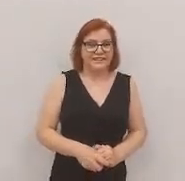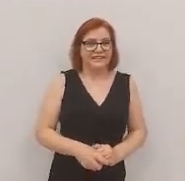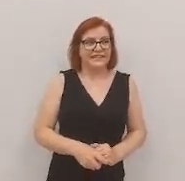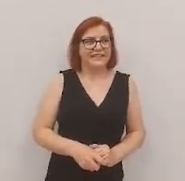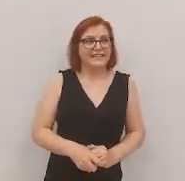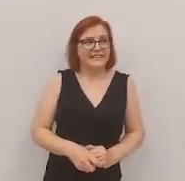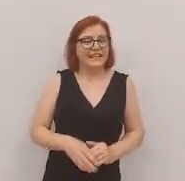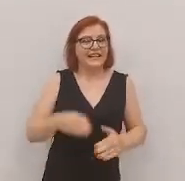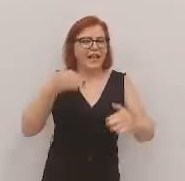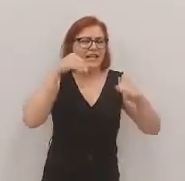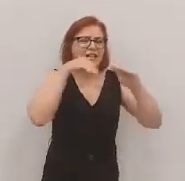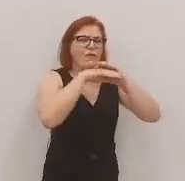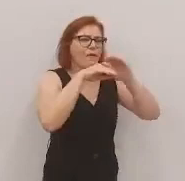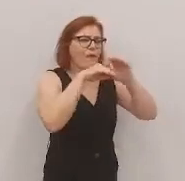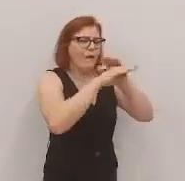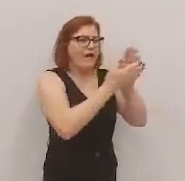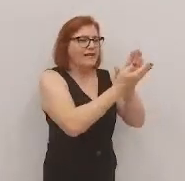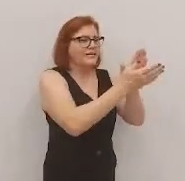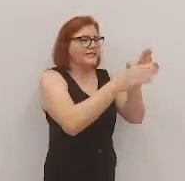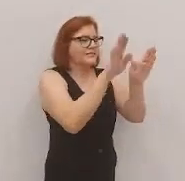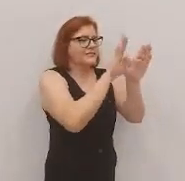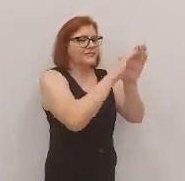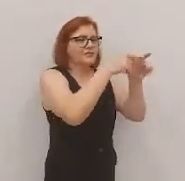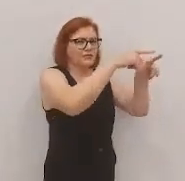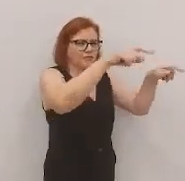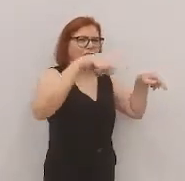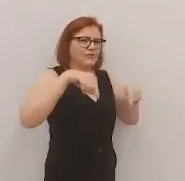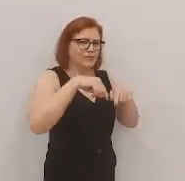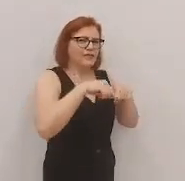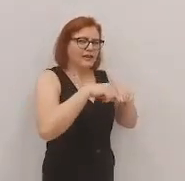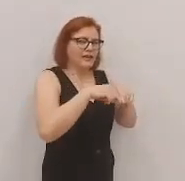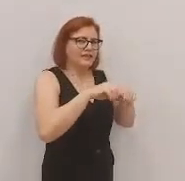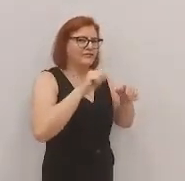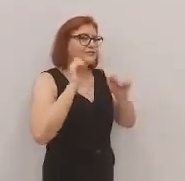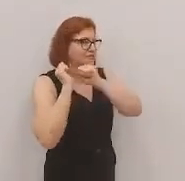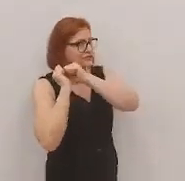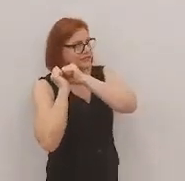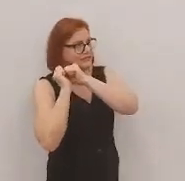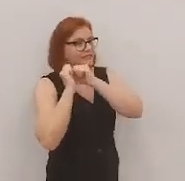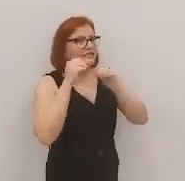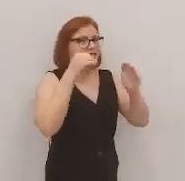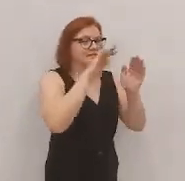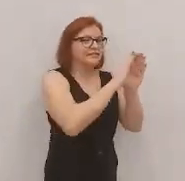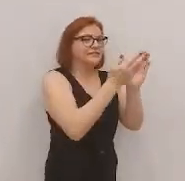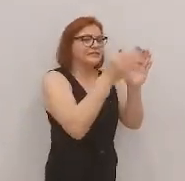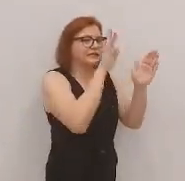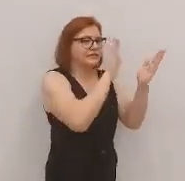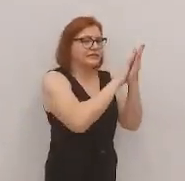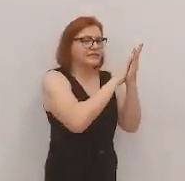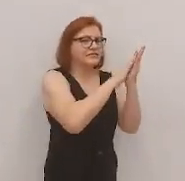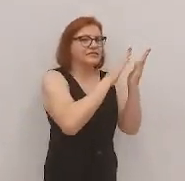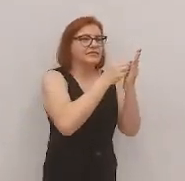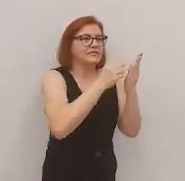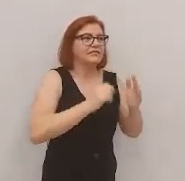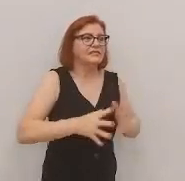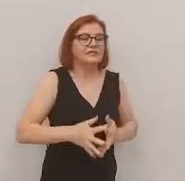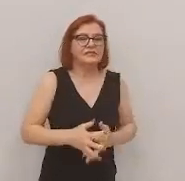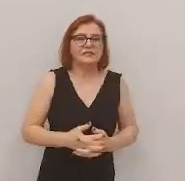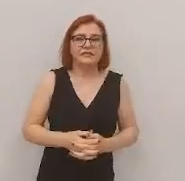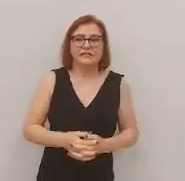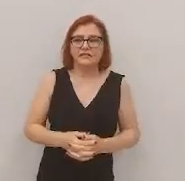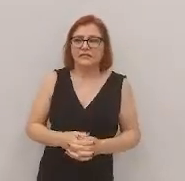Aí nós colocamos lá dentro do guarda-roupa. Pum, dentro do guarda-roupa. Mas, isso que é